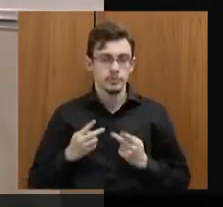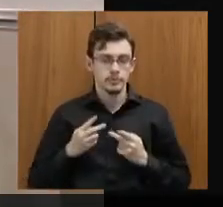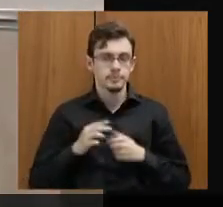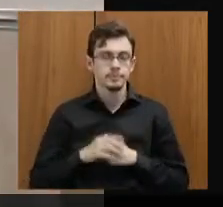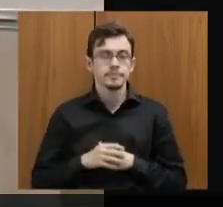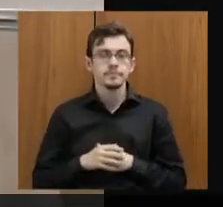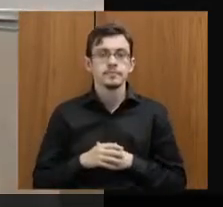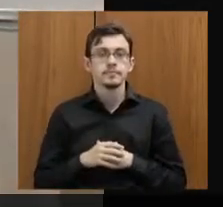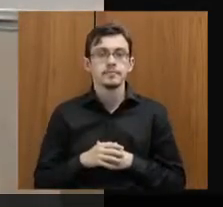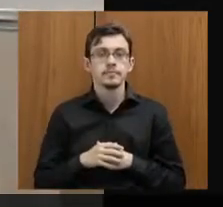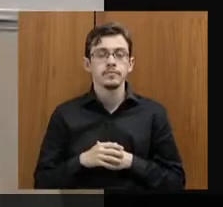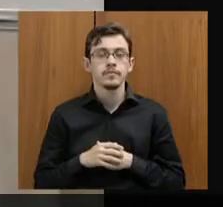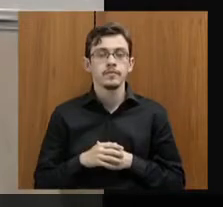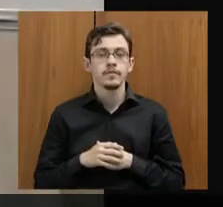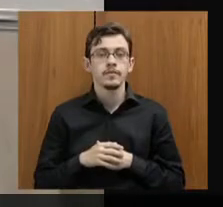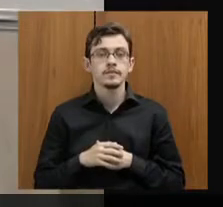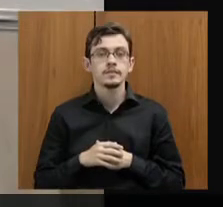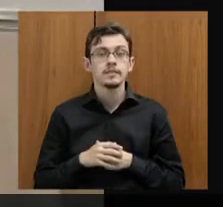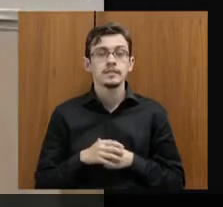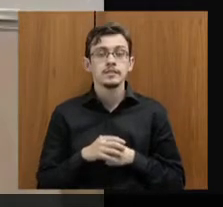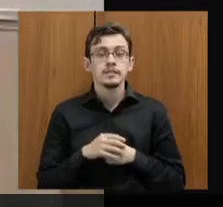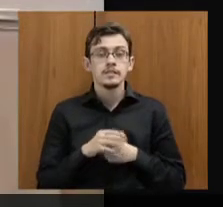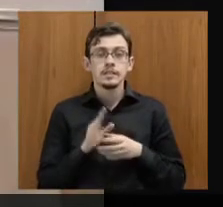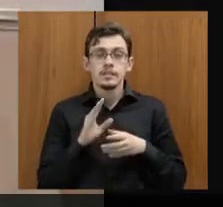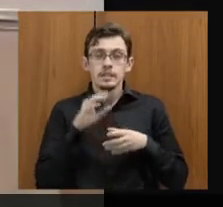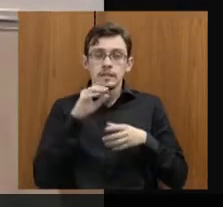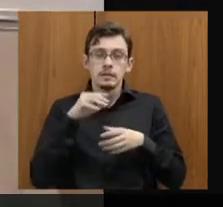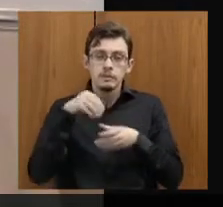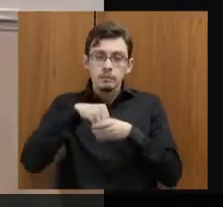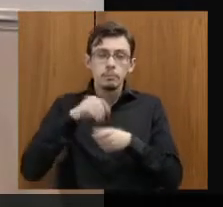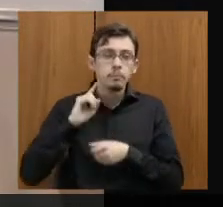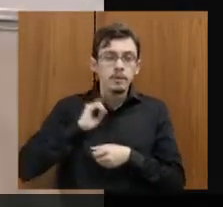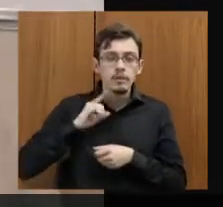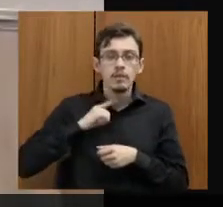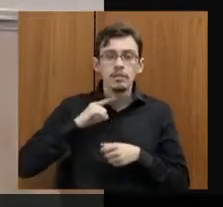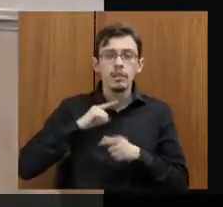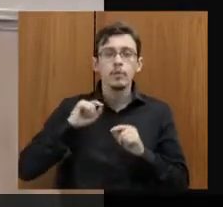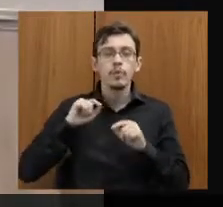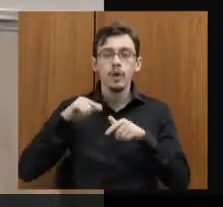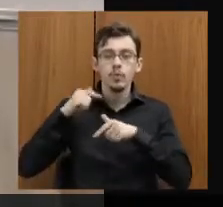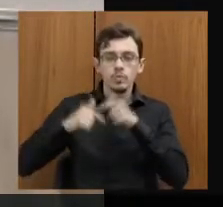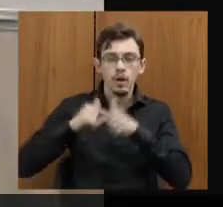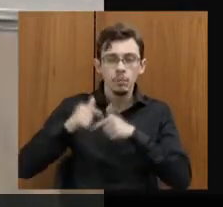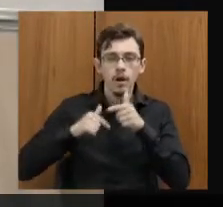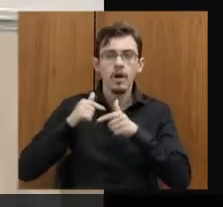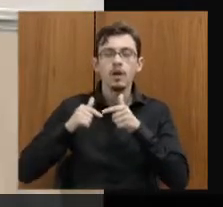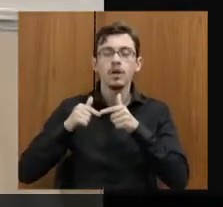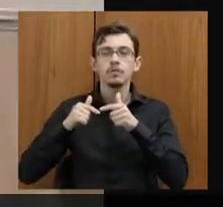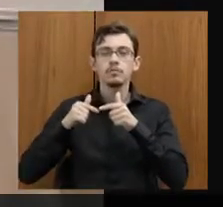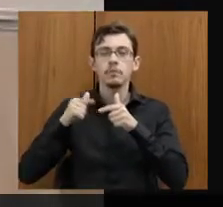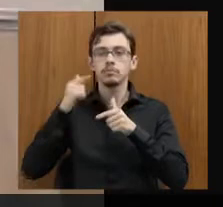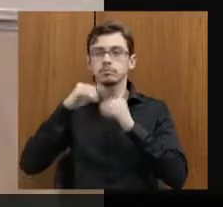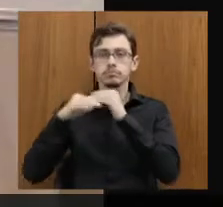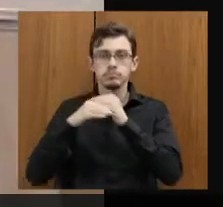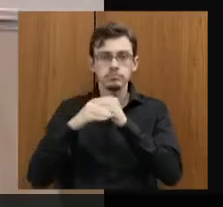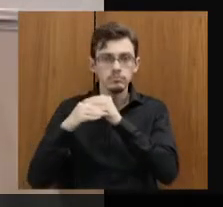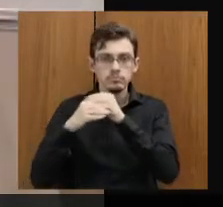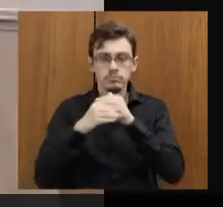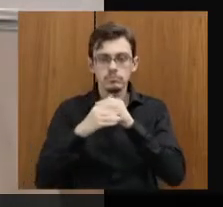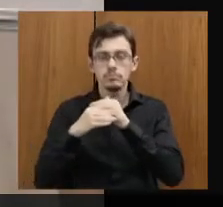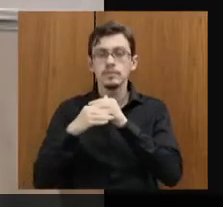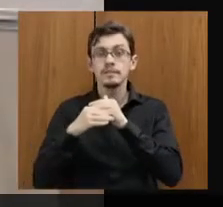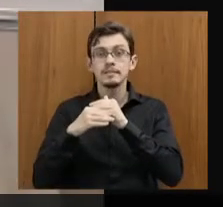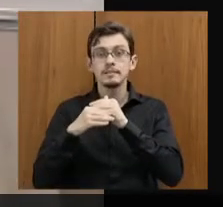dentro dessa estrutura mesmo de enfrentamento ao racismo sai de Minas Gerais nós temos a a a delegacia especializada